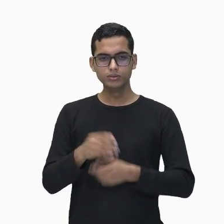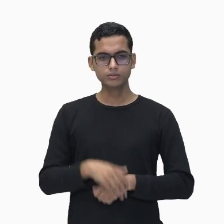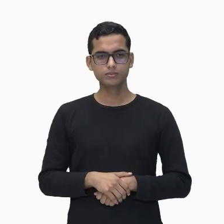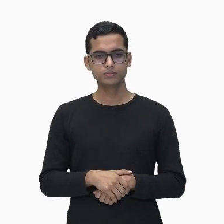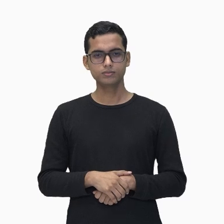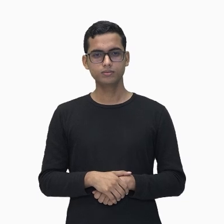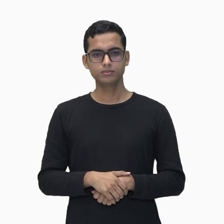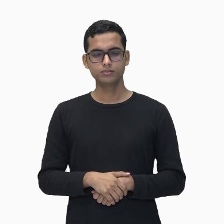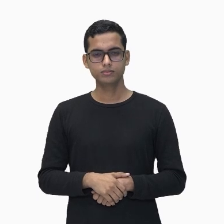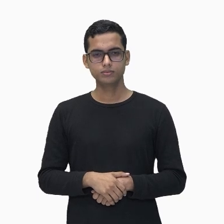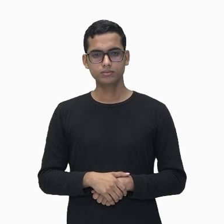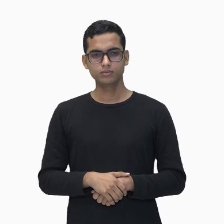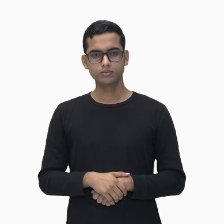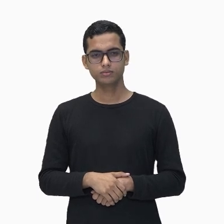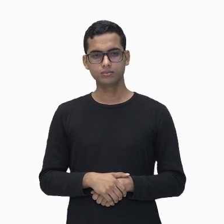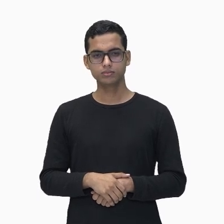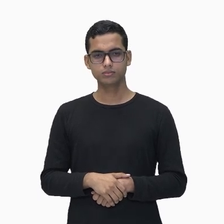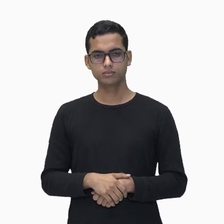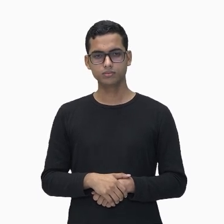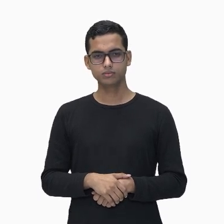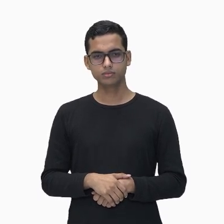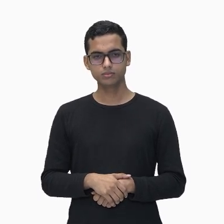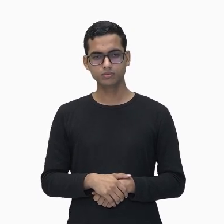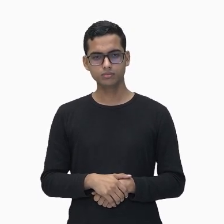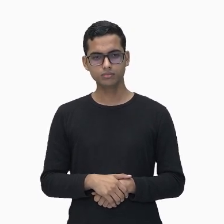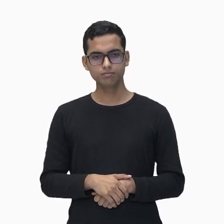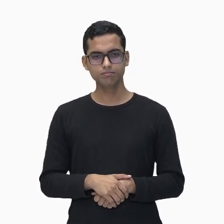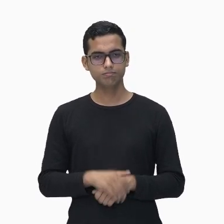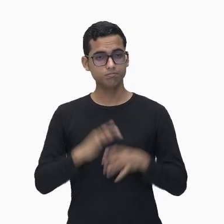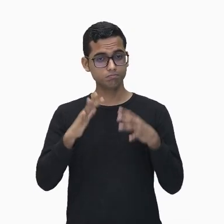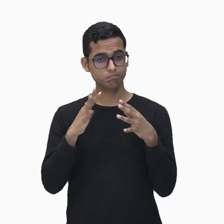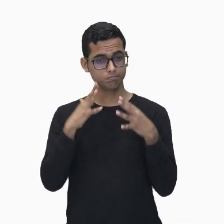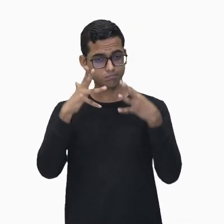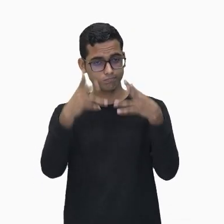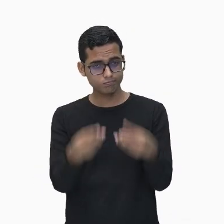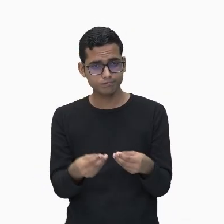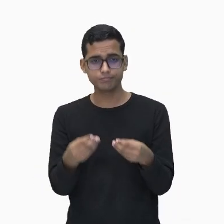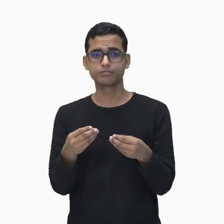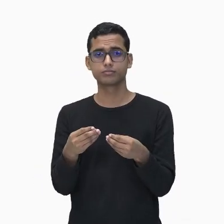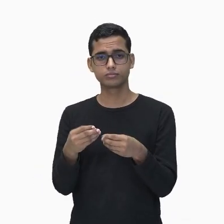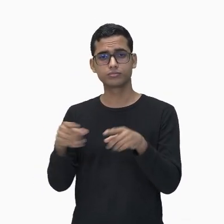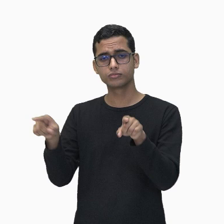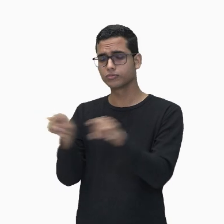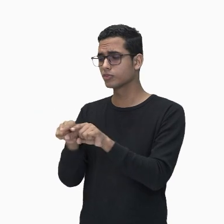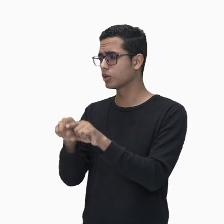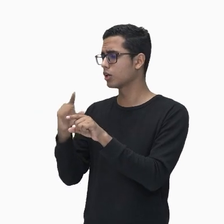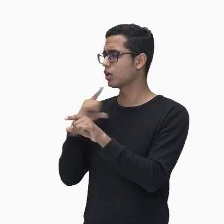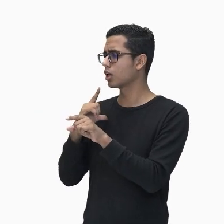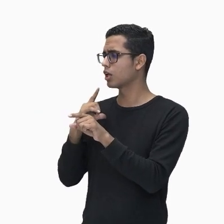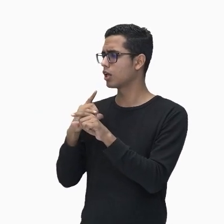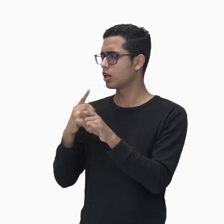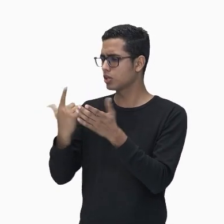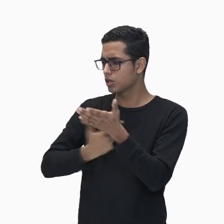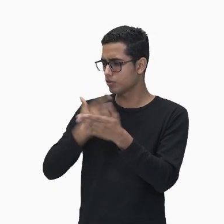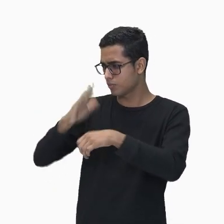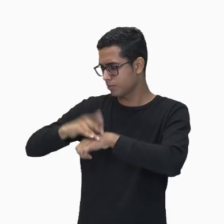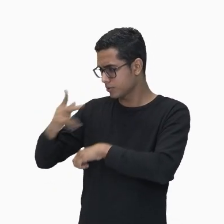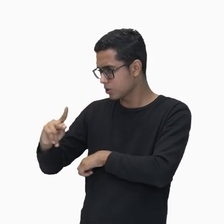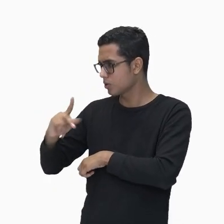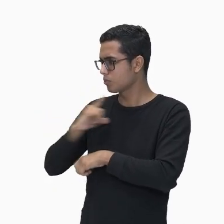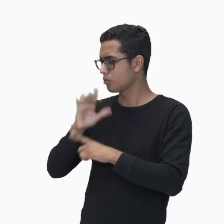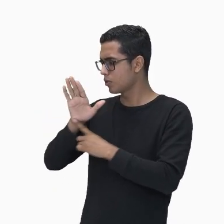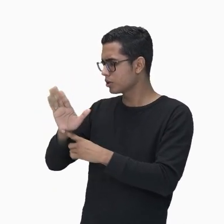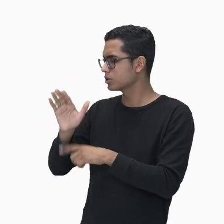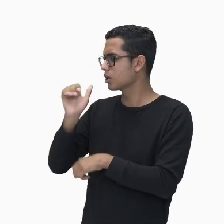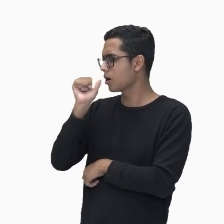só. A pergunta foi: todas as obras destacam a mulher. Qual é o tipo de mulher que lhe